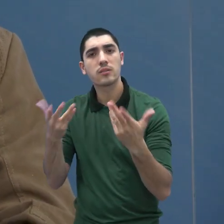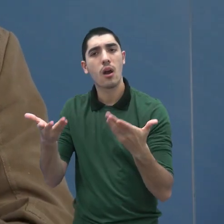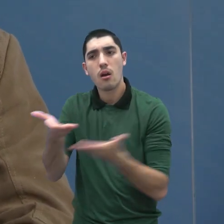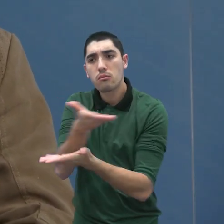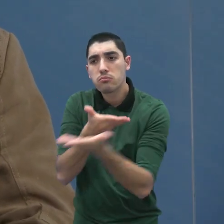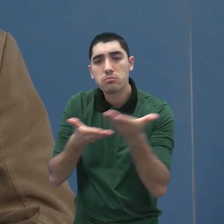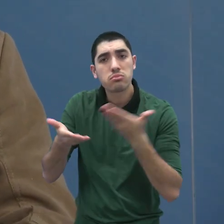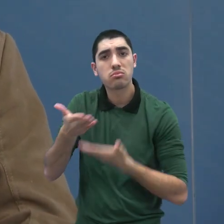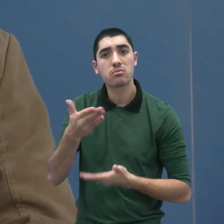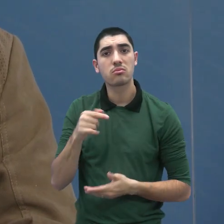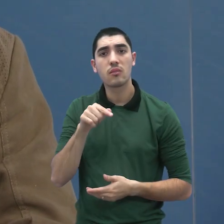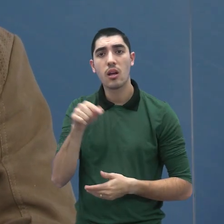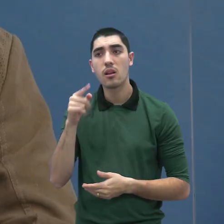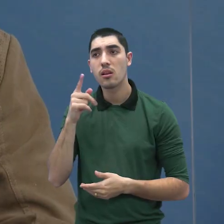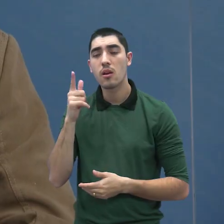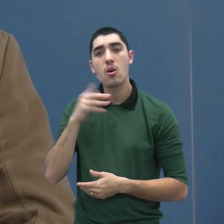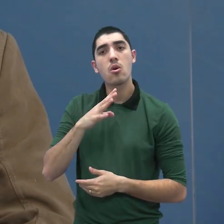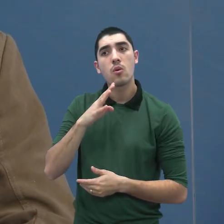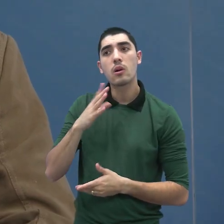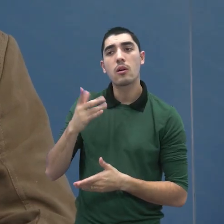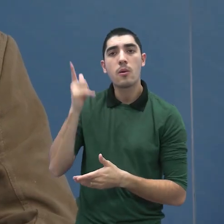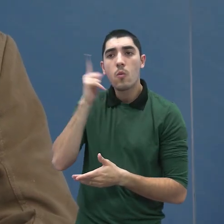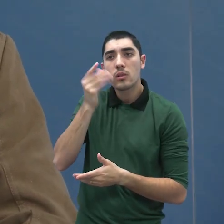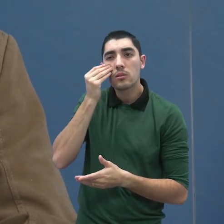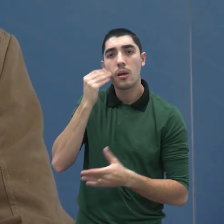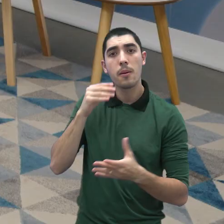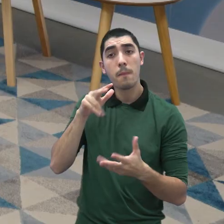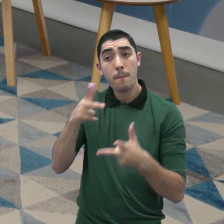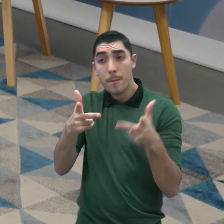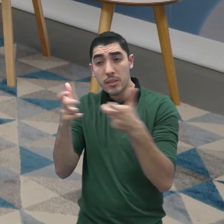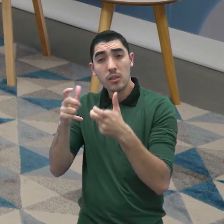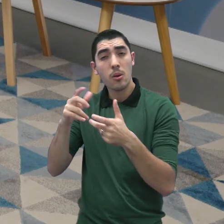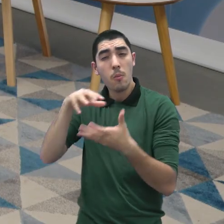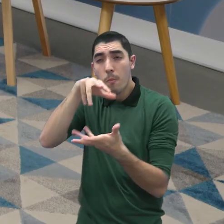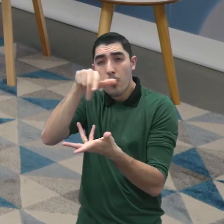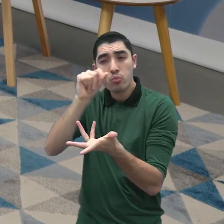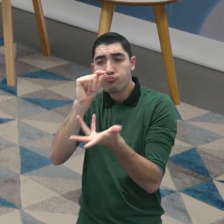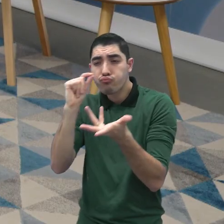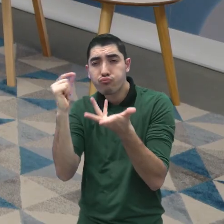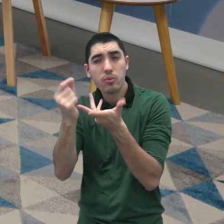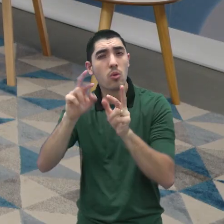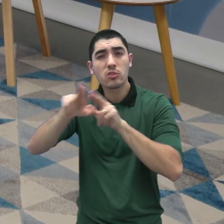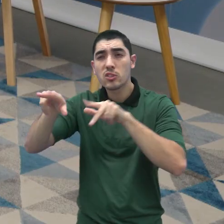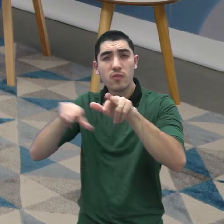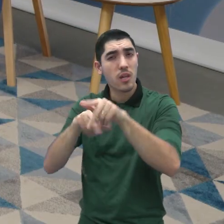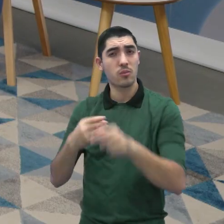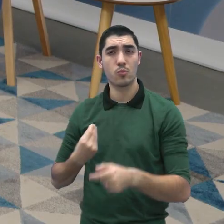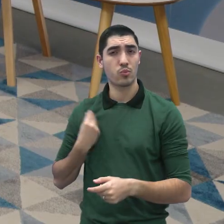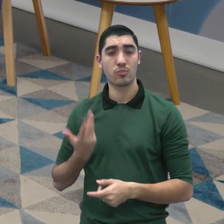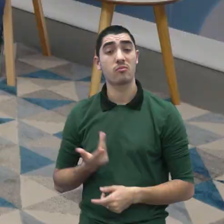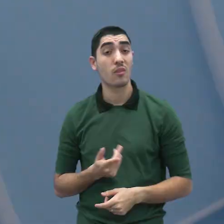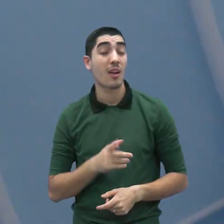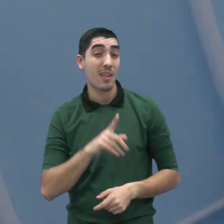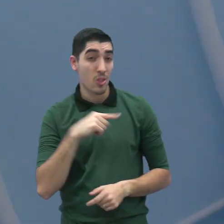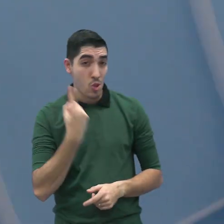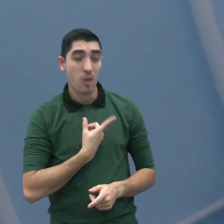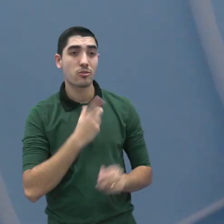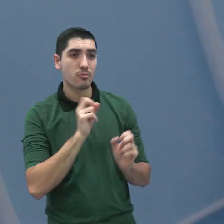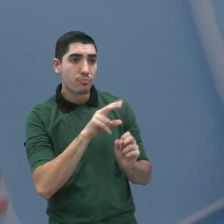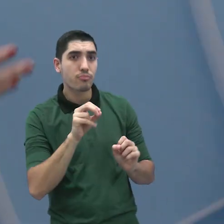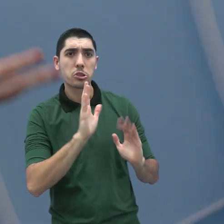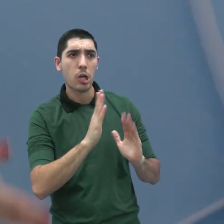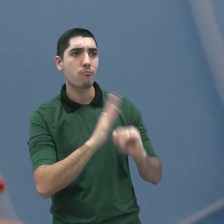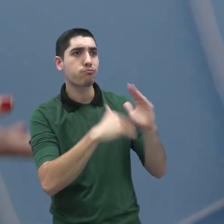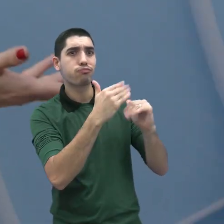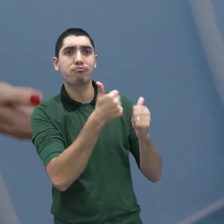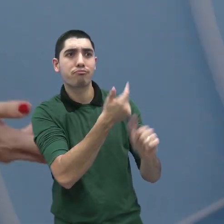de entender as diversas formas de vivência do mundo. Total, e a gente teve tantos avanços, né, mas também retrocedemos, infelizmente,